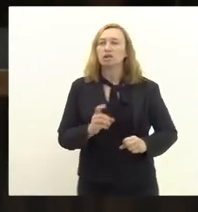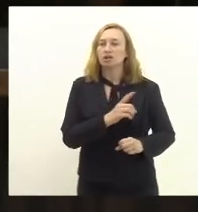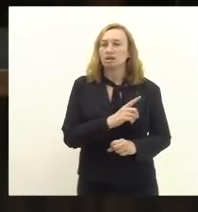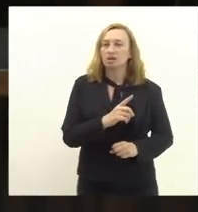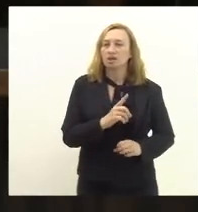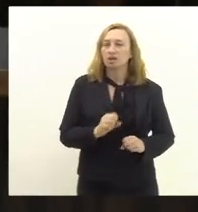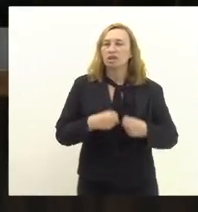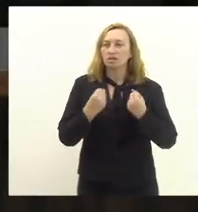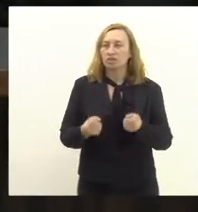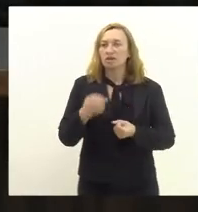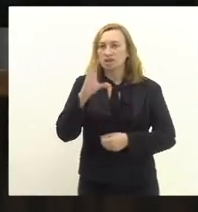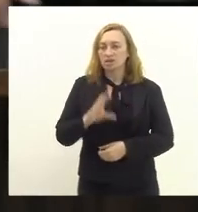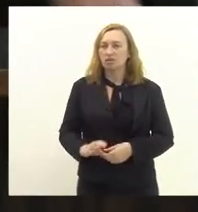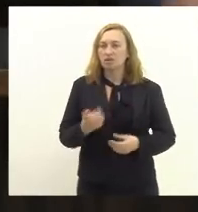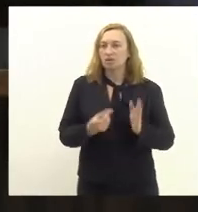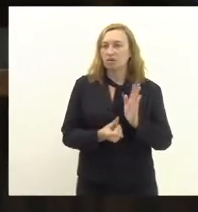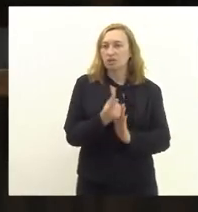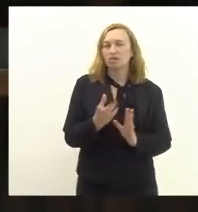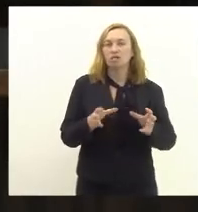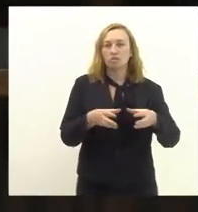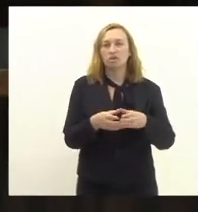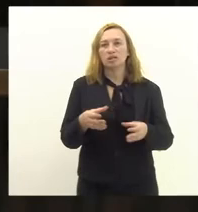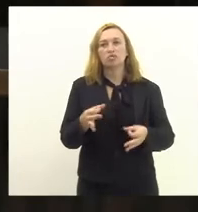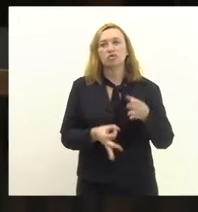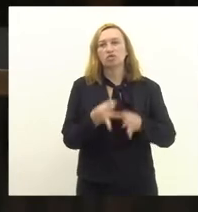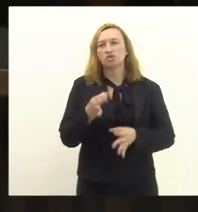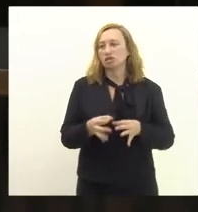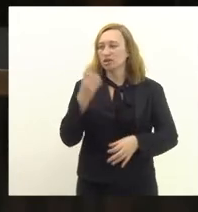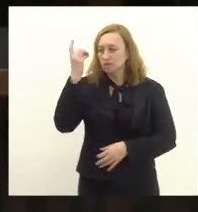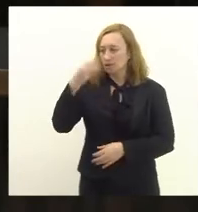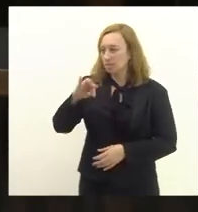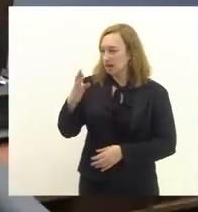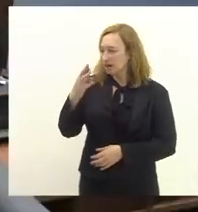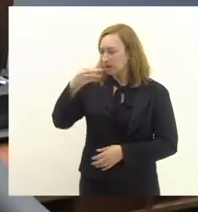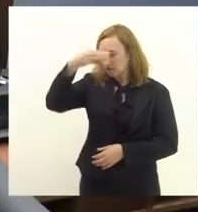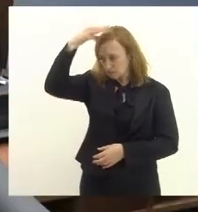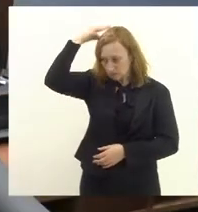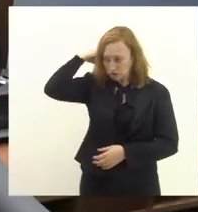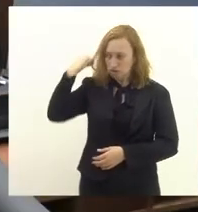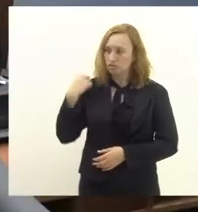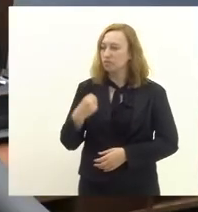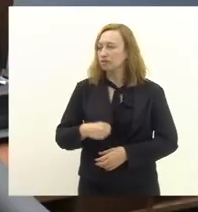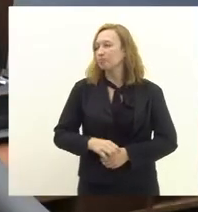Orçamento. Para emitir parecer pela Comissão de Constituição e Justiça, deputado Márcio Pacheco.